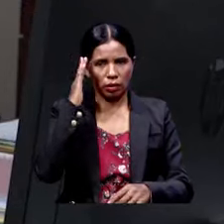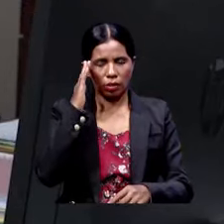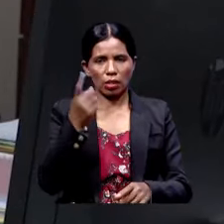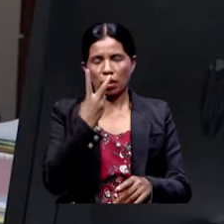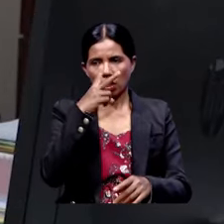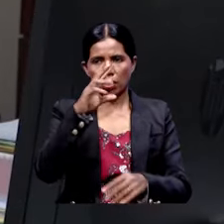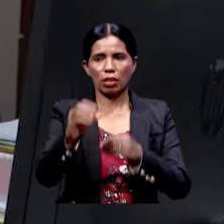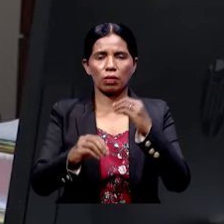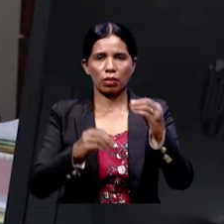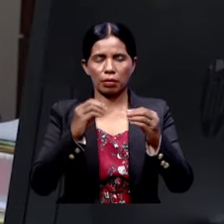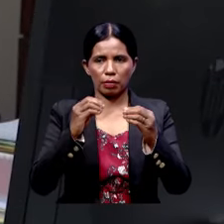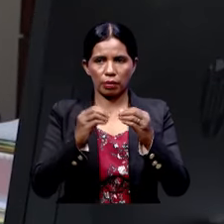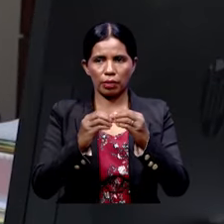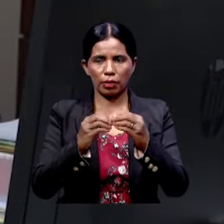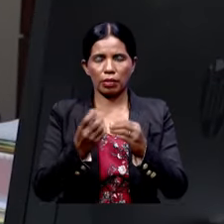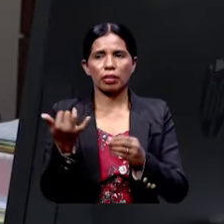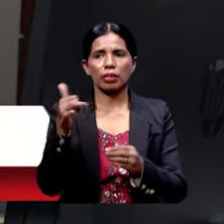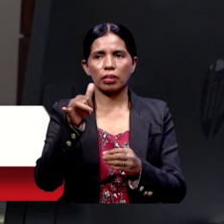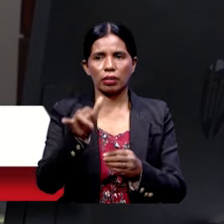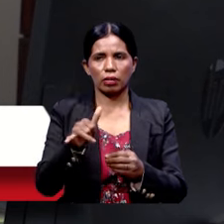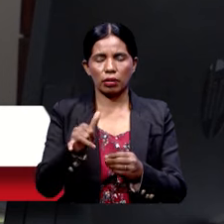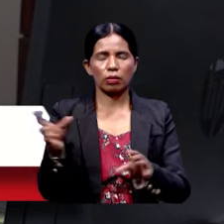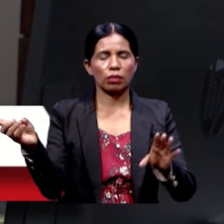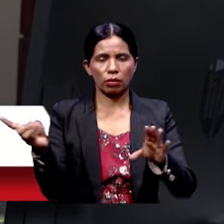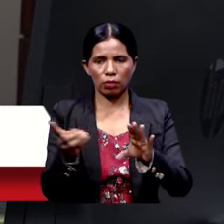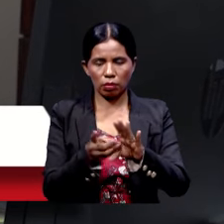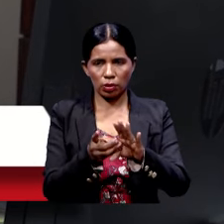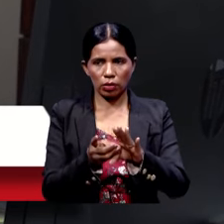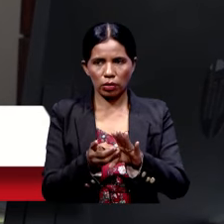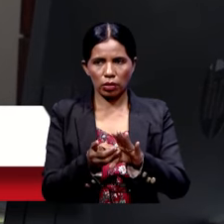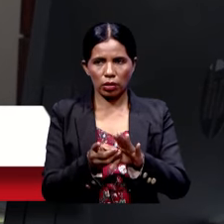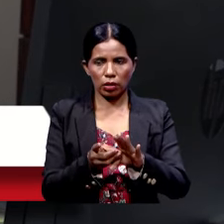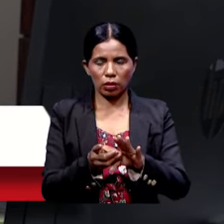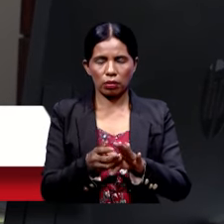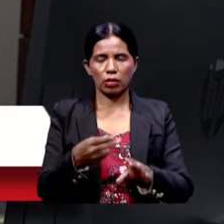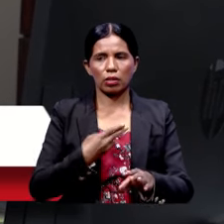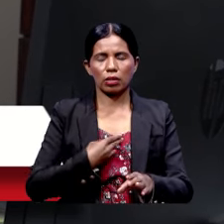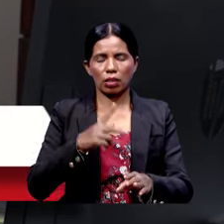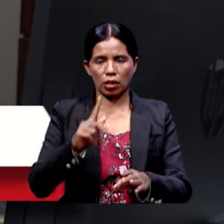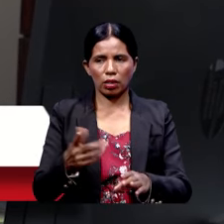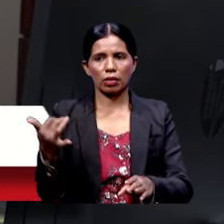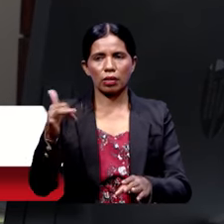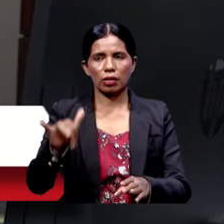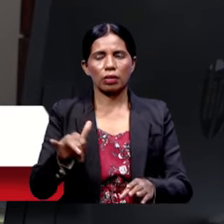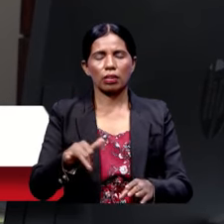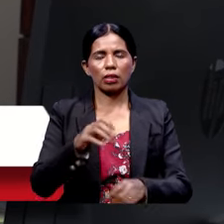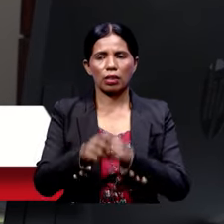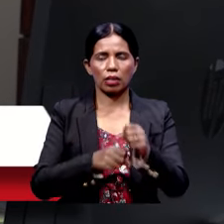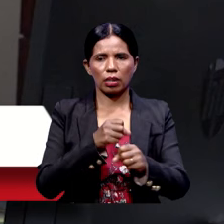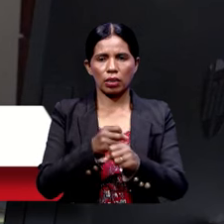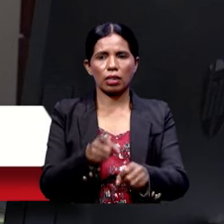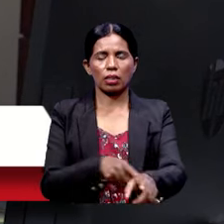halailiu ba a sirania documentos e comportamentos ira neve mak durante periodo da naru